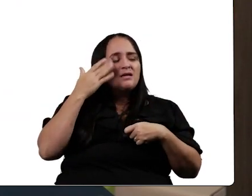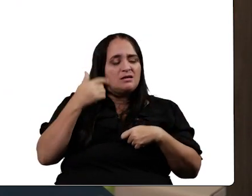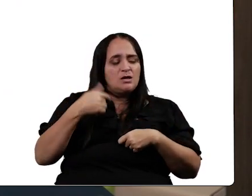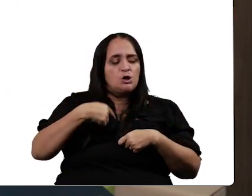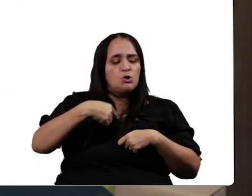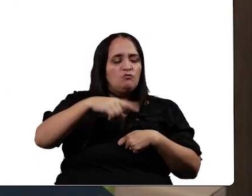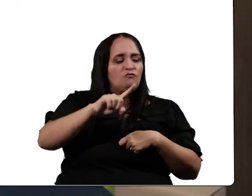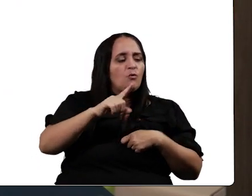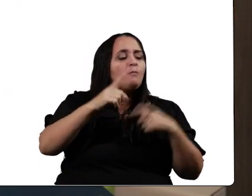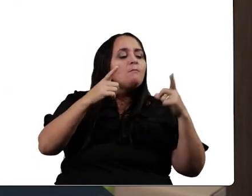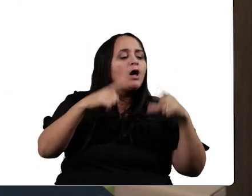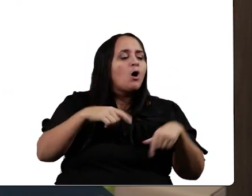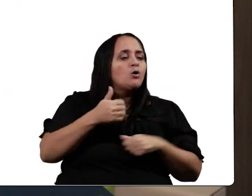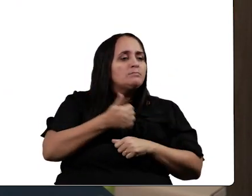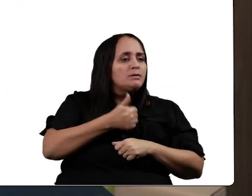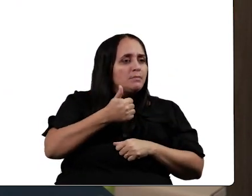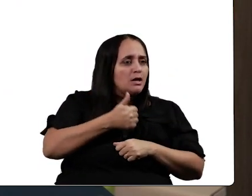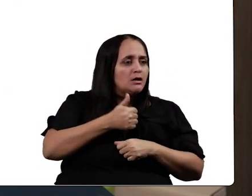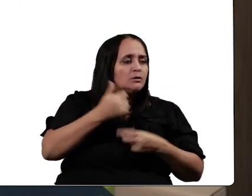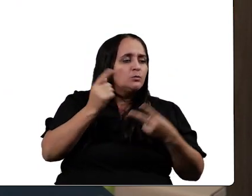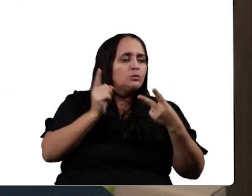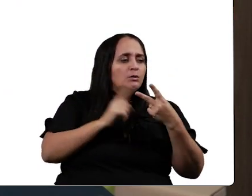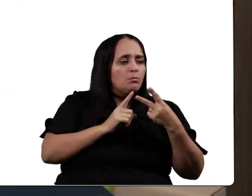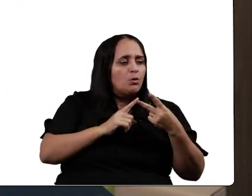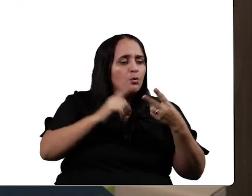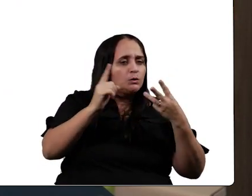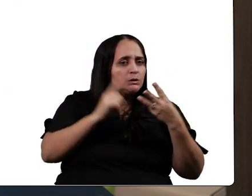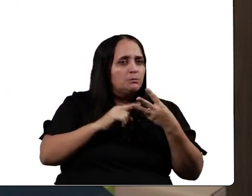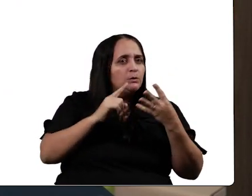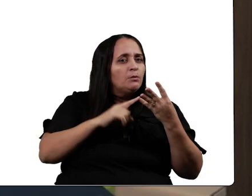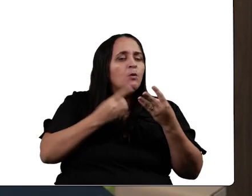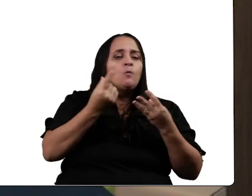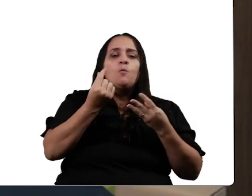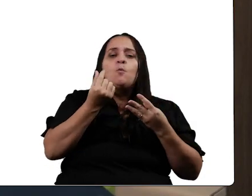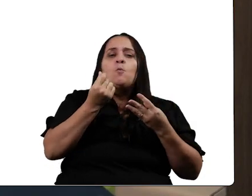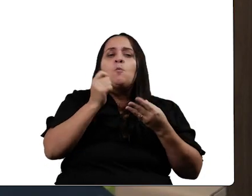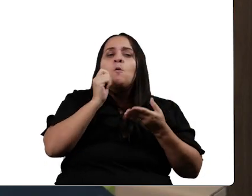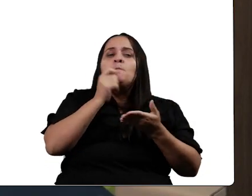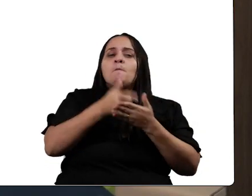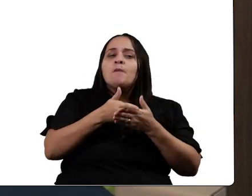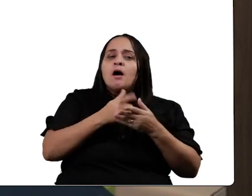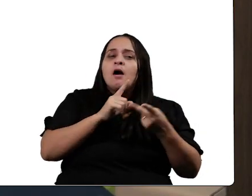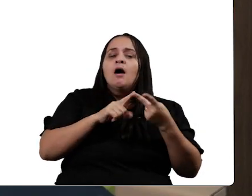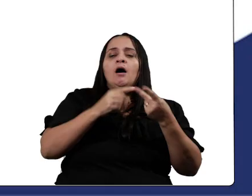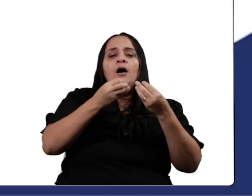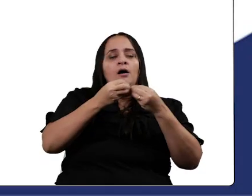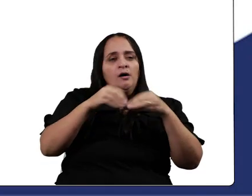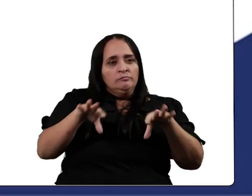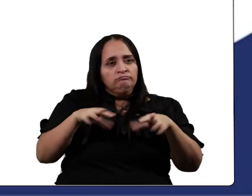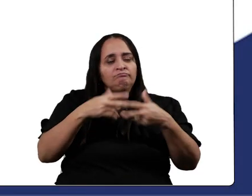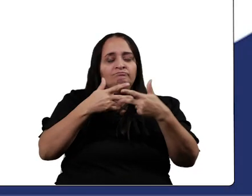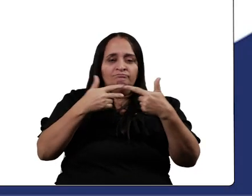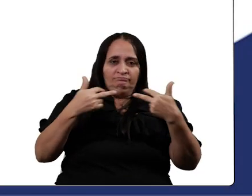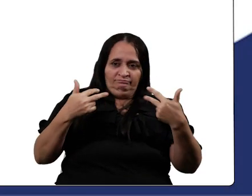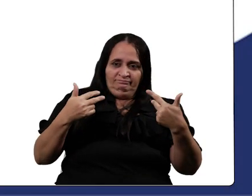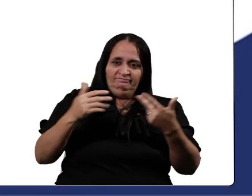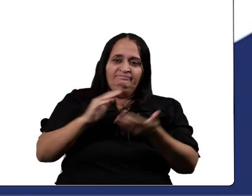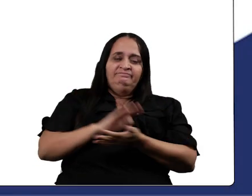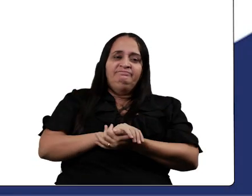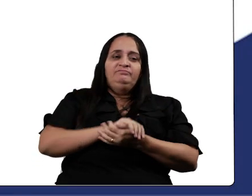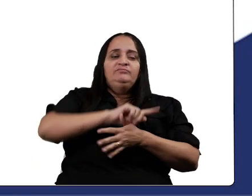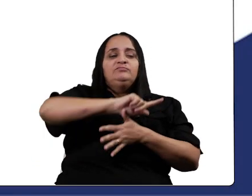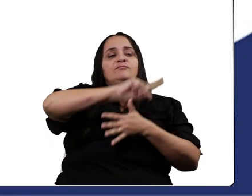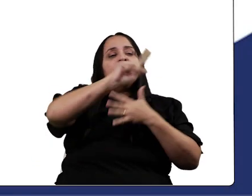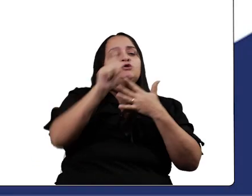vai passar e o que vai gastar, né? E como vai ser a sua passagem por aquele lugar. O gênero tem